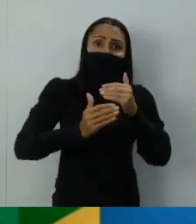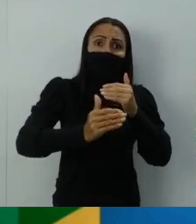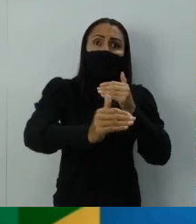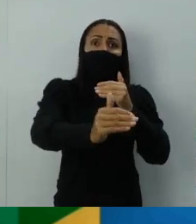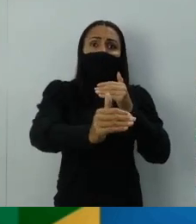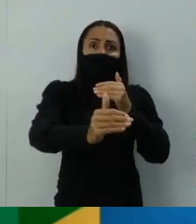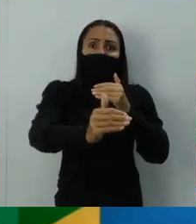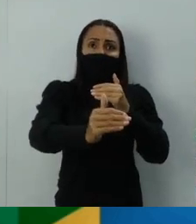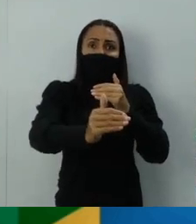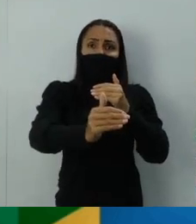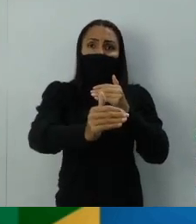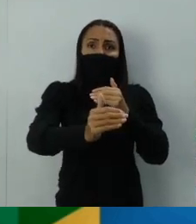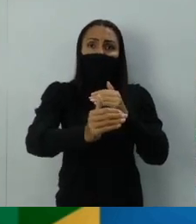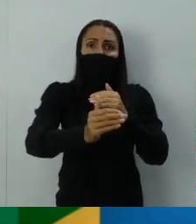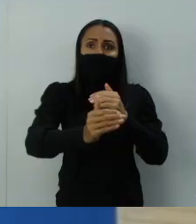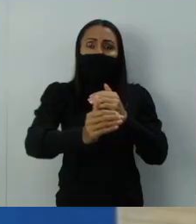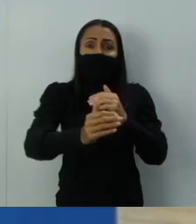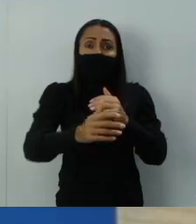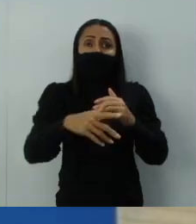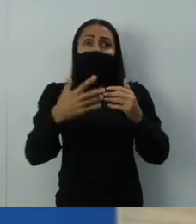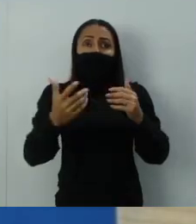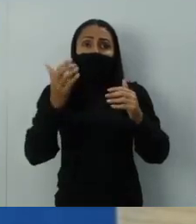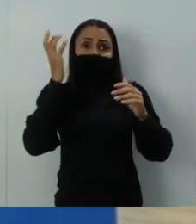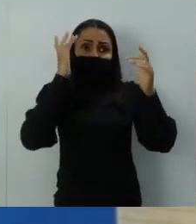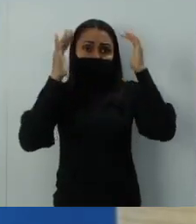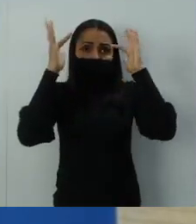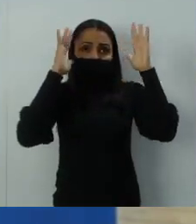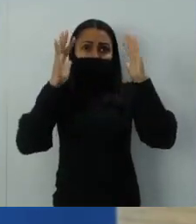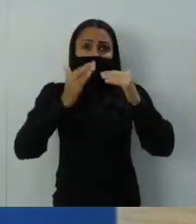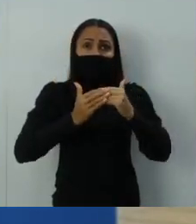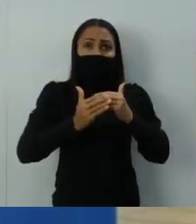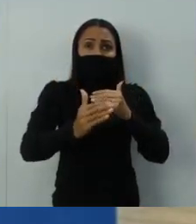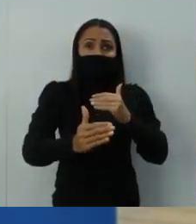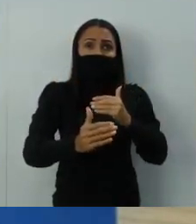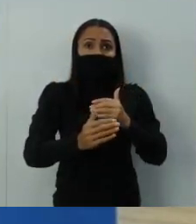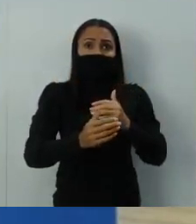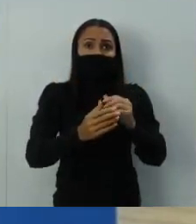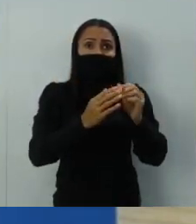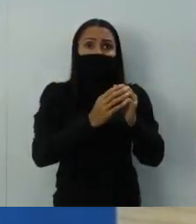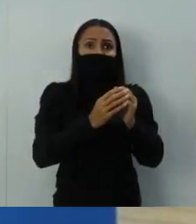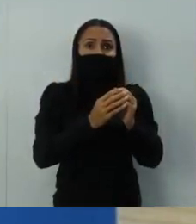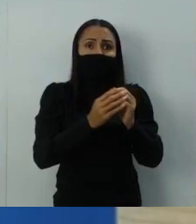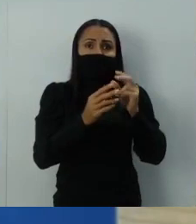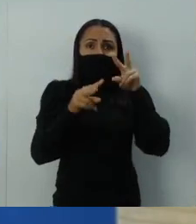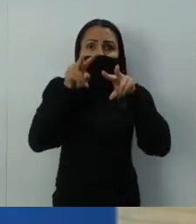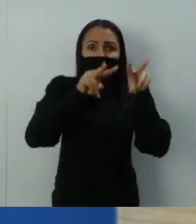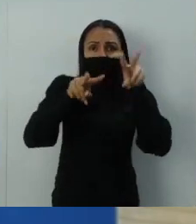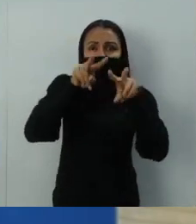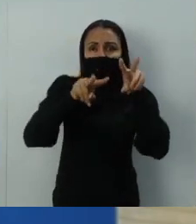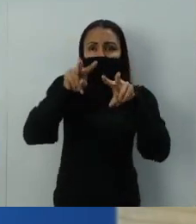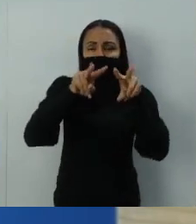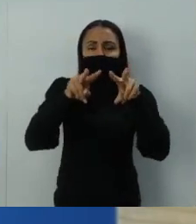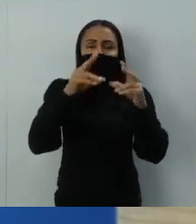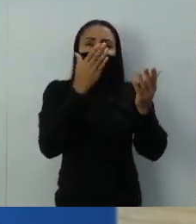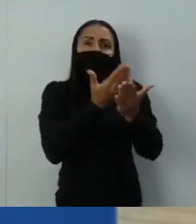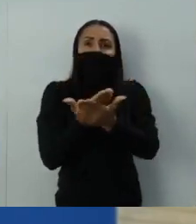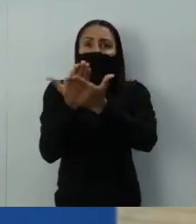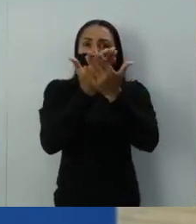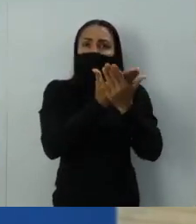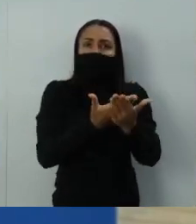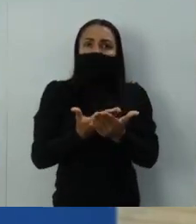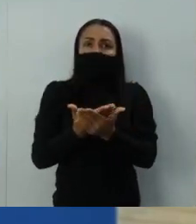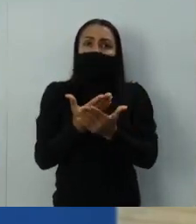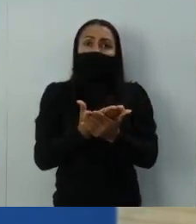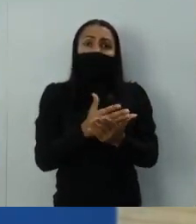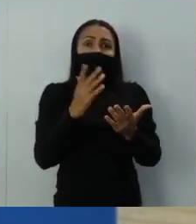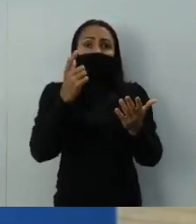a ideologia começou a ser encarada, começou a ser estudada, não apenas com um caráter